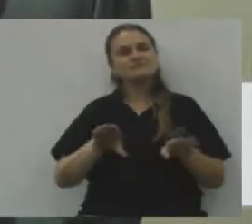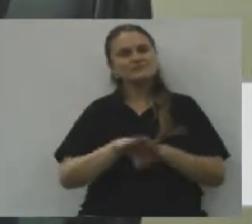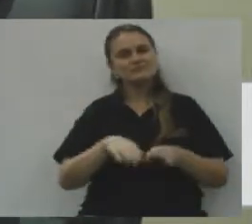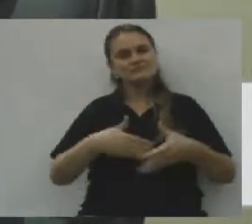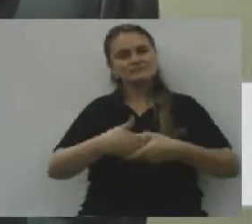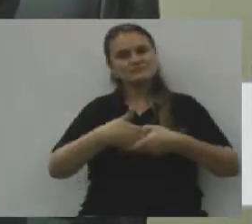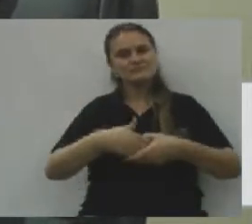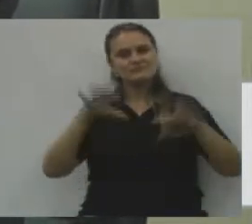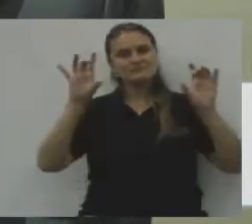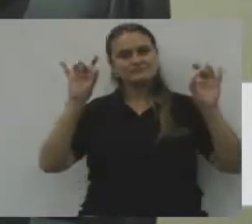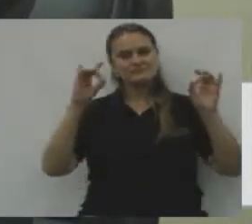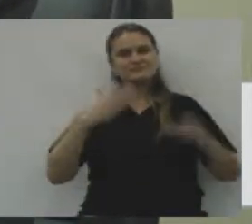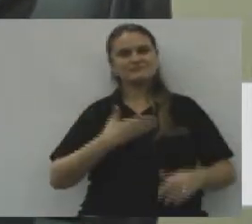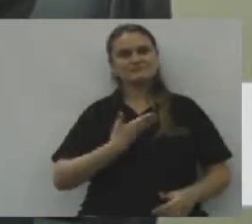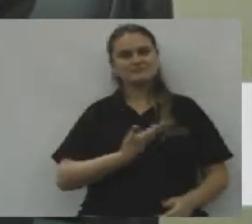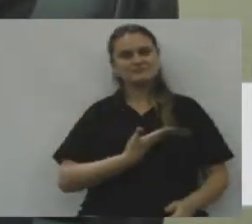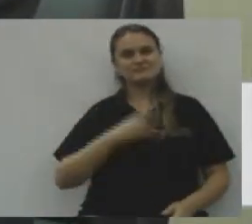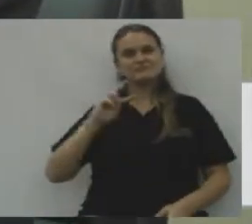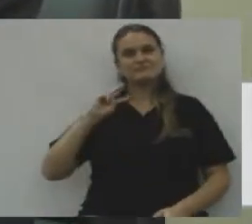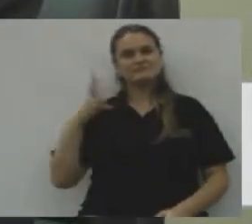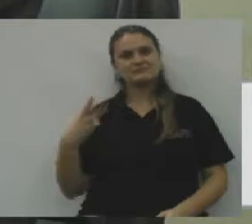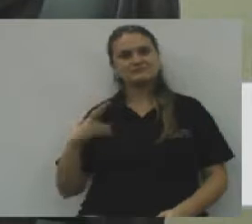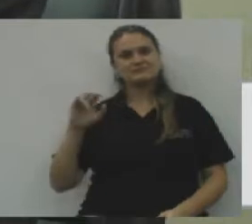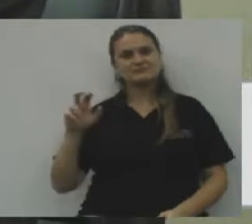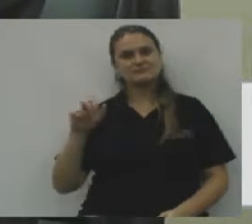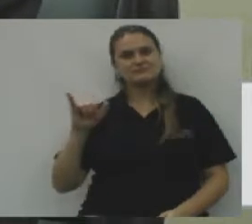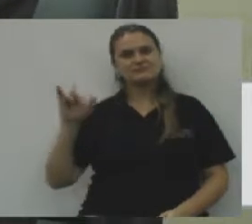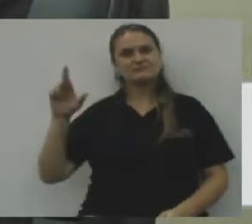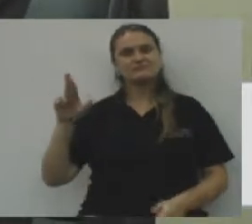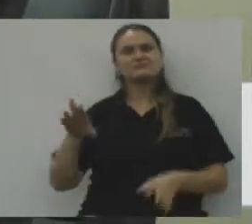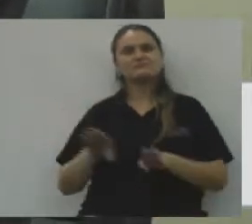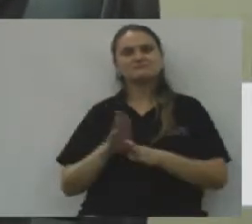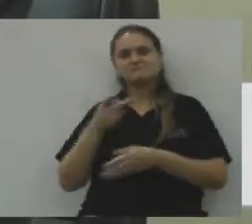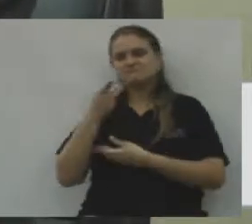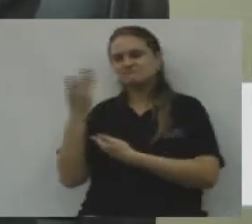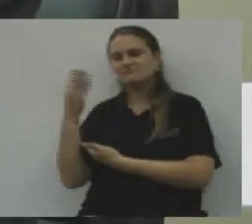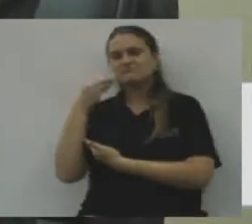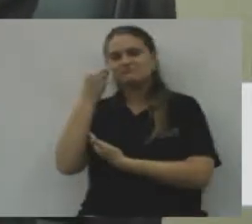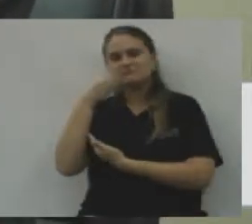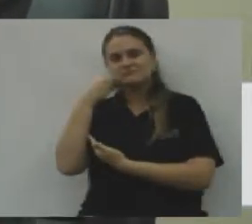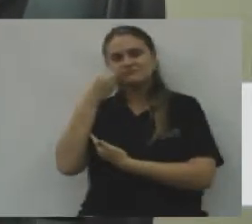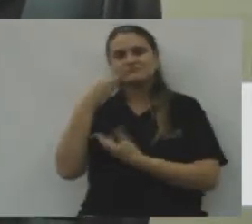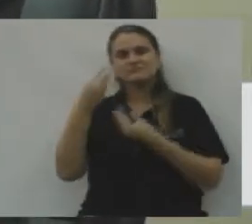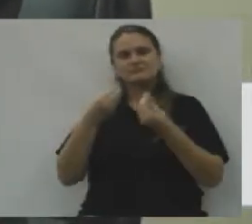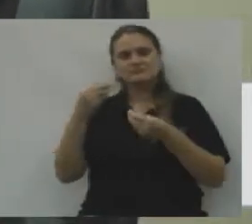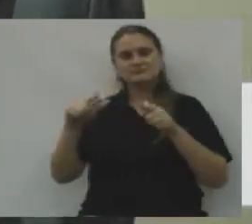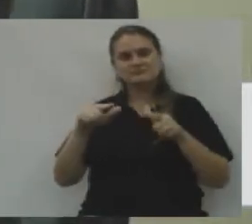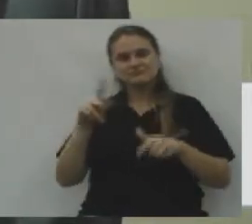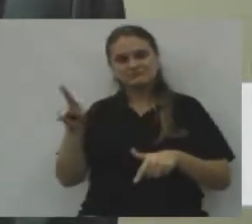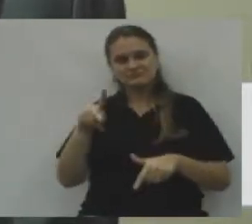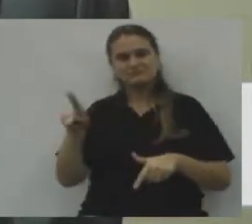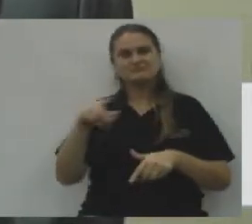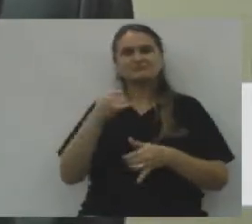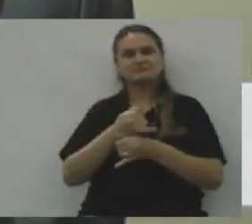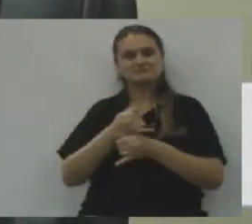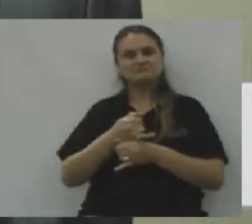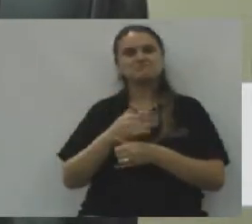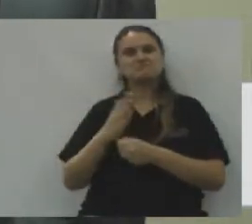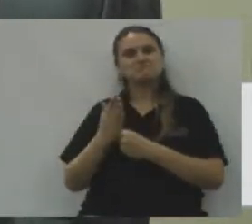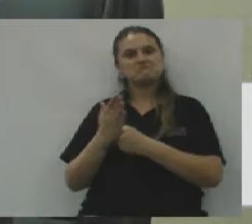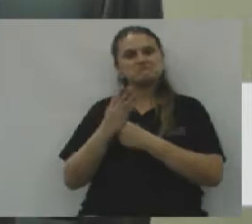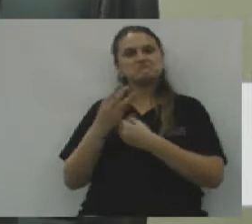em especial o meu colega vereador Jair Brunhago. Dizer a ele que a experiência dele nos ajuda muito. Como